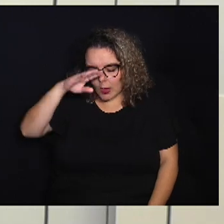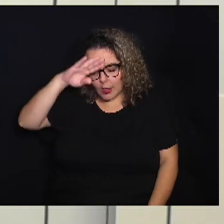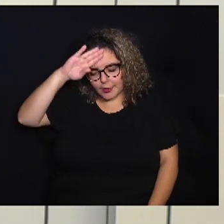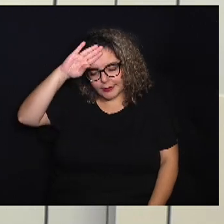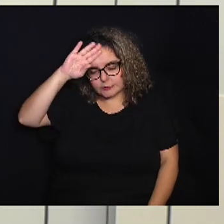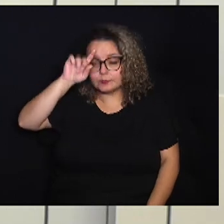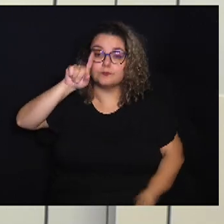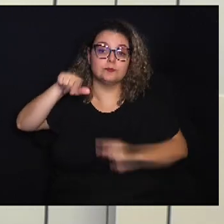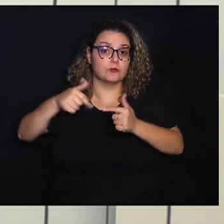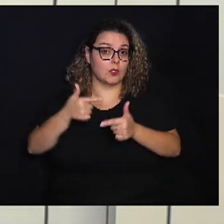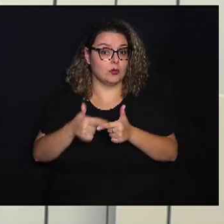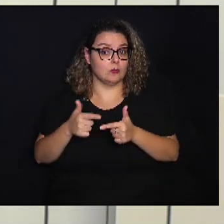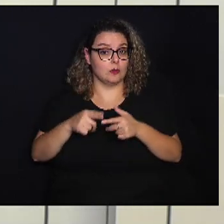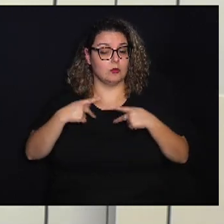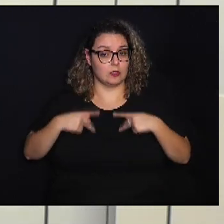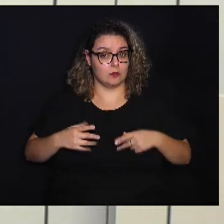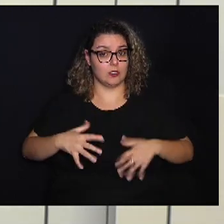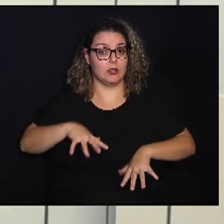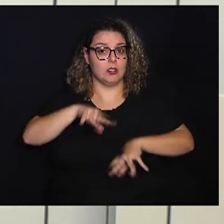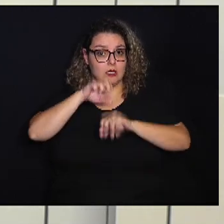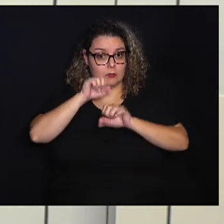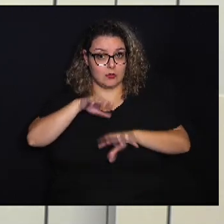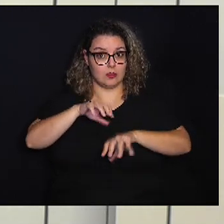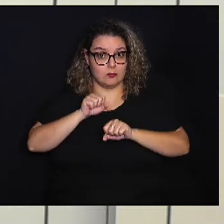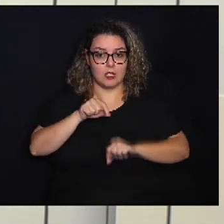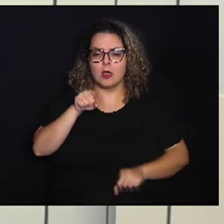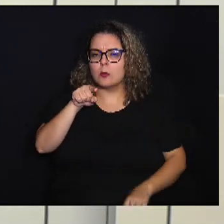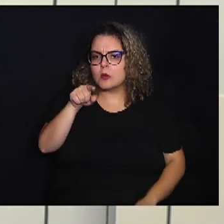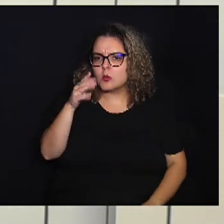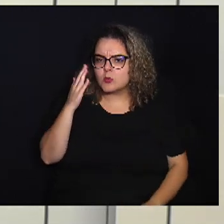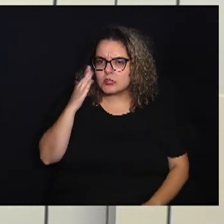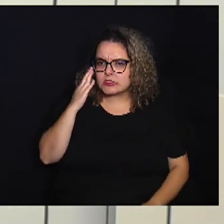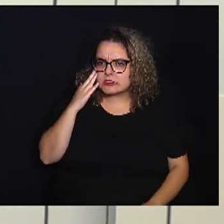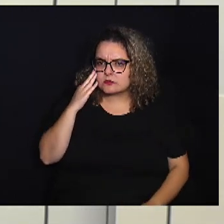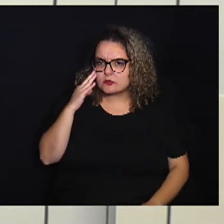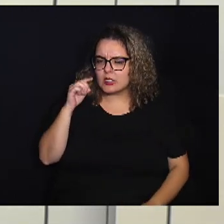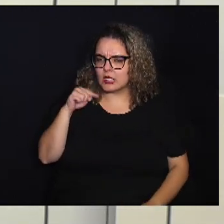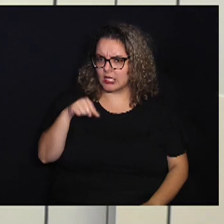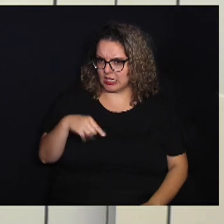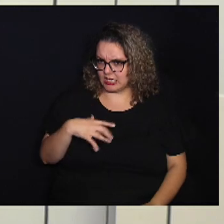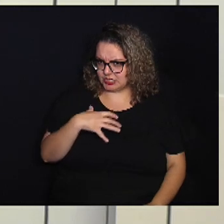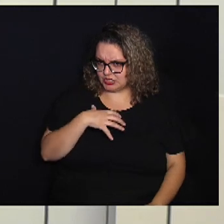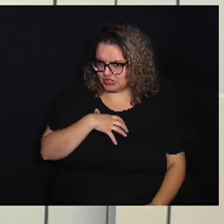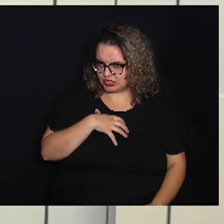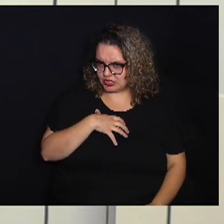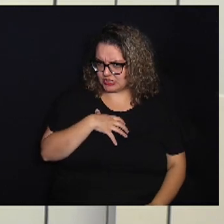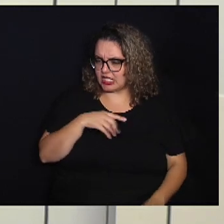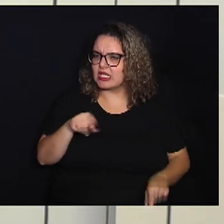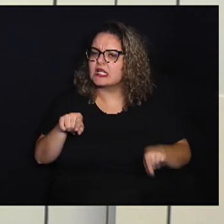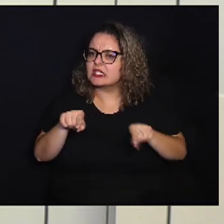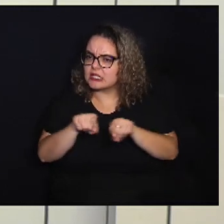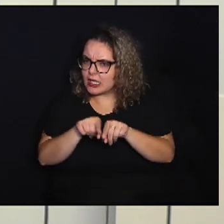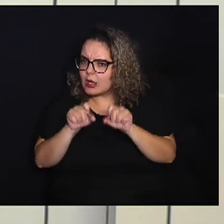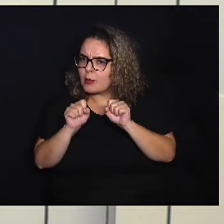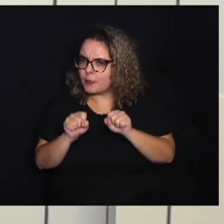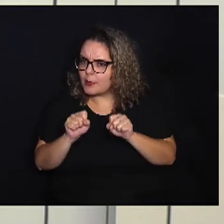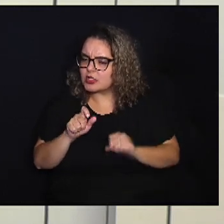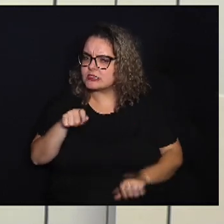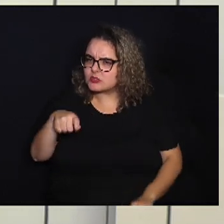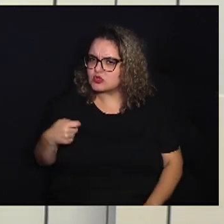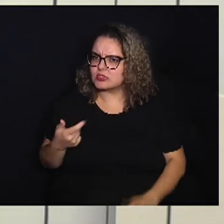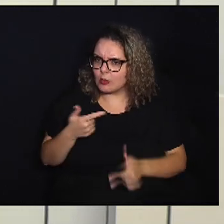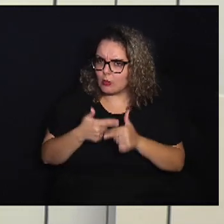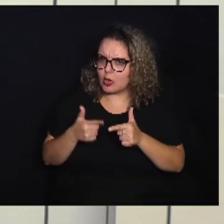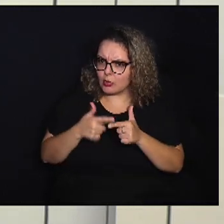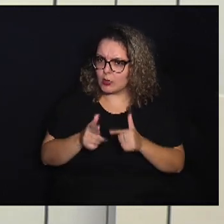problemas pulmonares e respiratórios. Mas você sabia que este sintoma também pode ser um sinal de problema